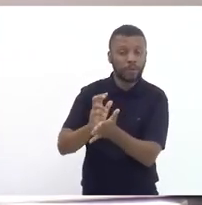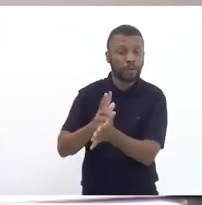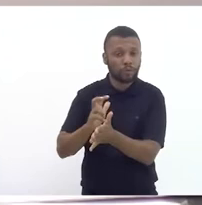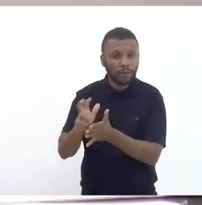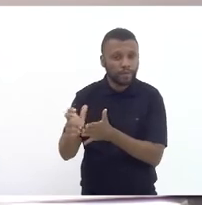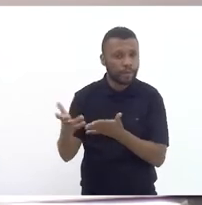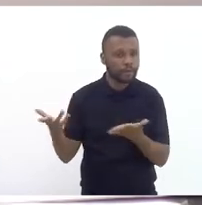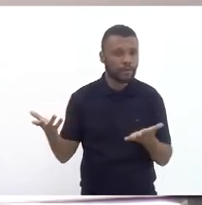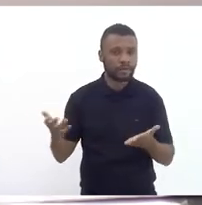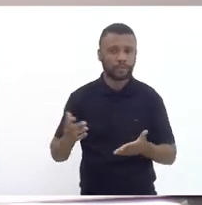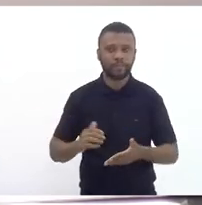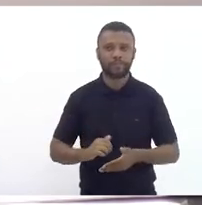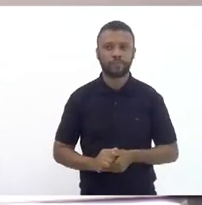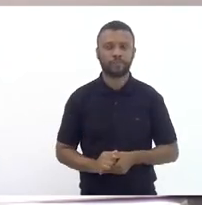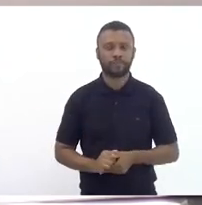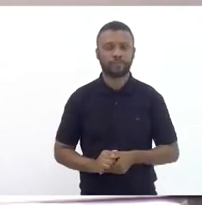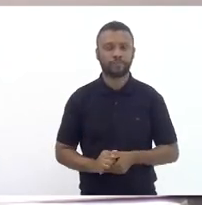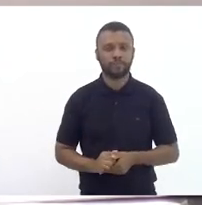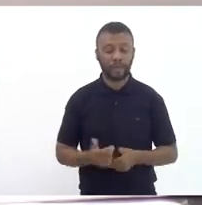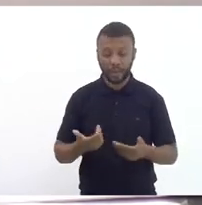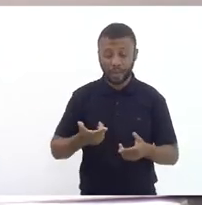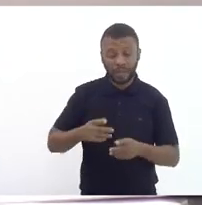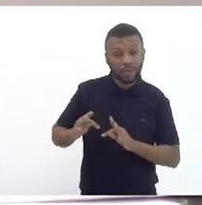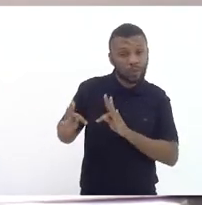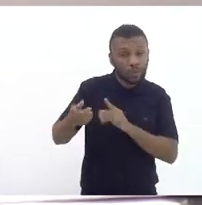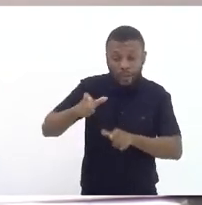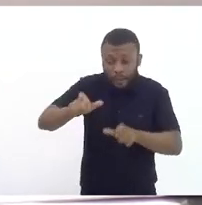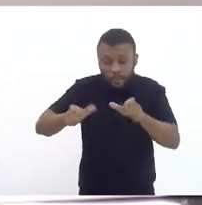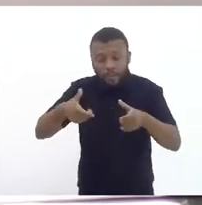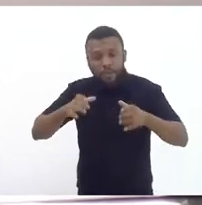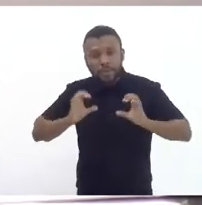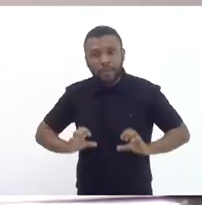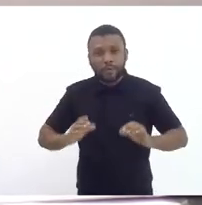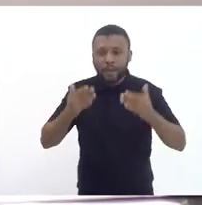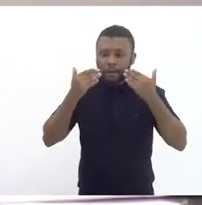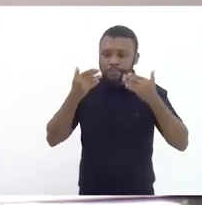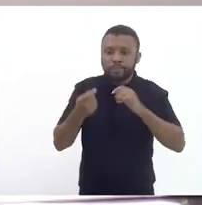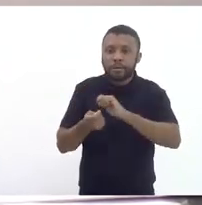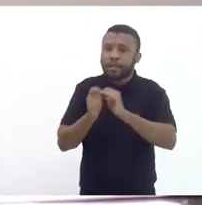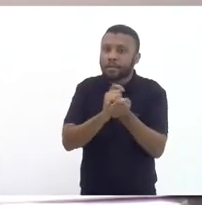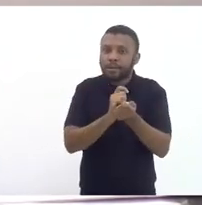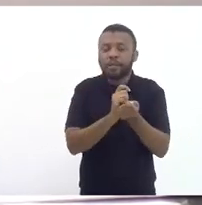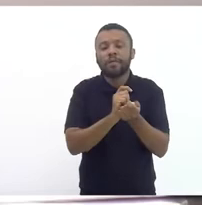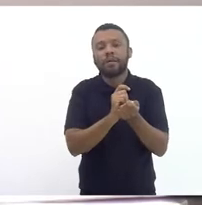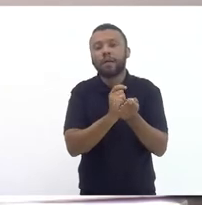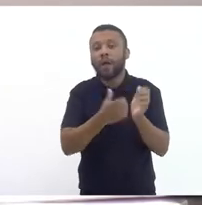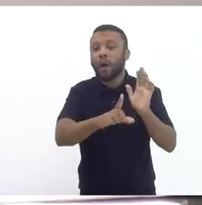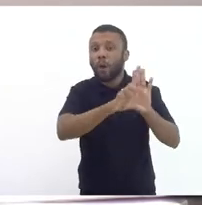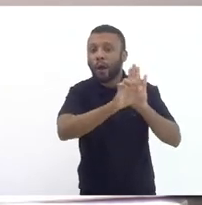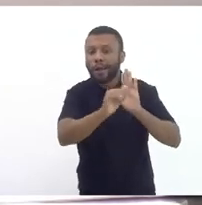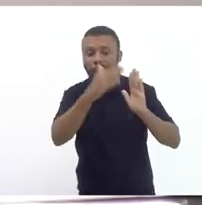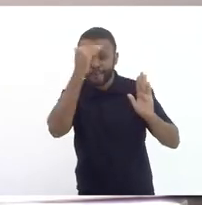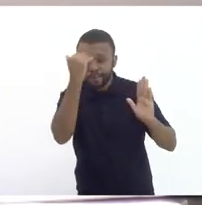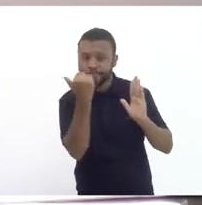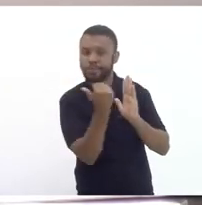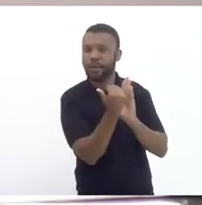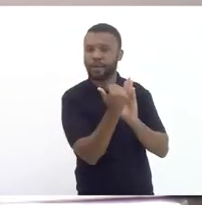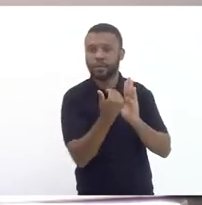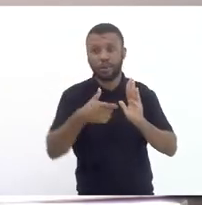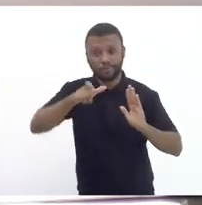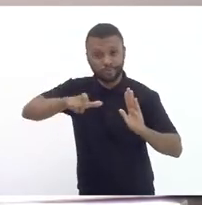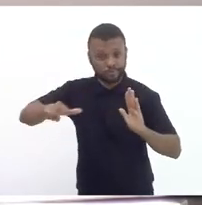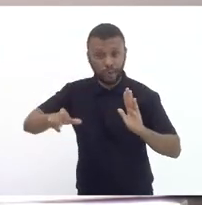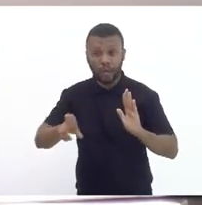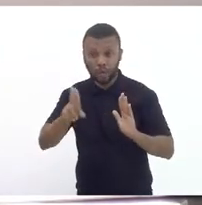lei? Não todo cidadão tem que estar perante a lei em acordo com a presente lei. E aí o cidadão comum, aquele